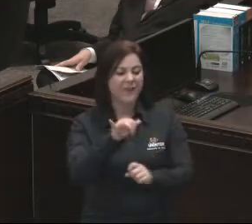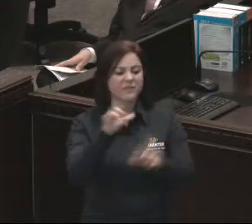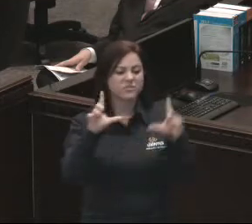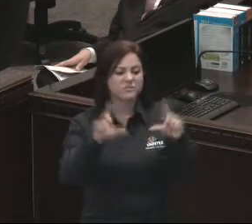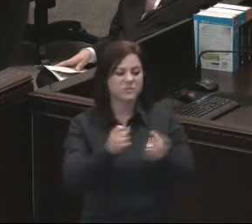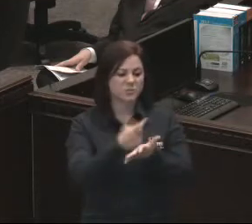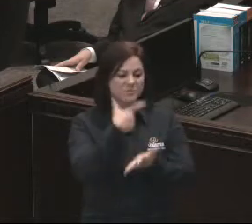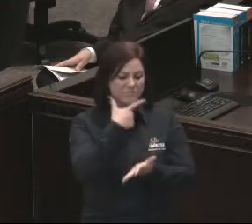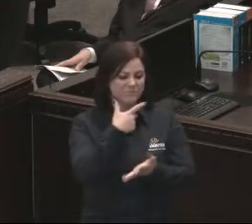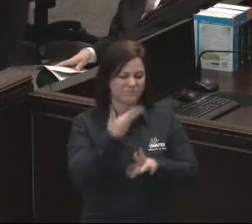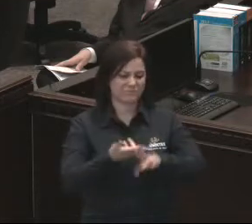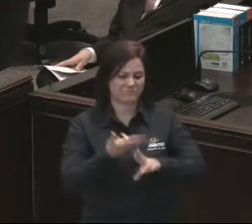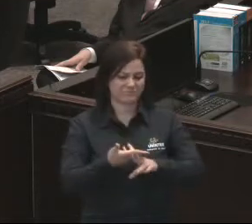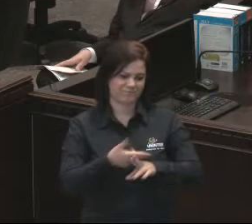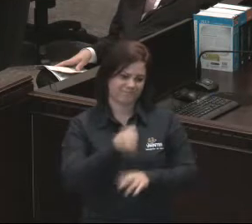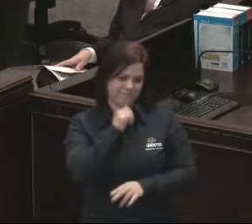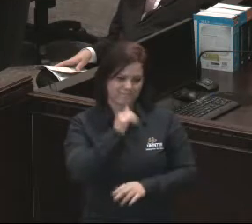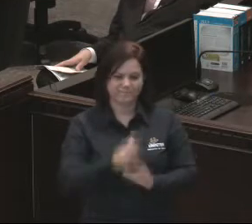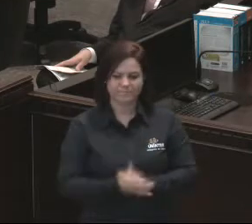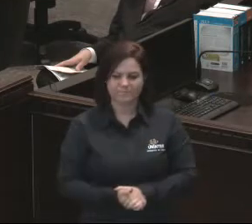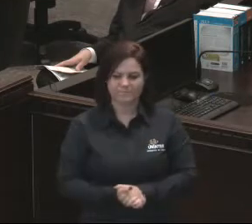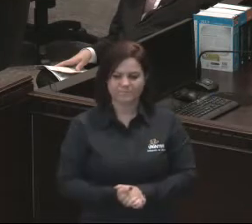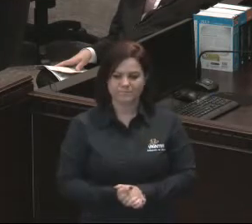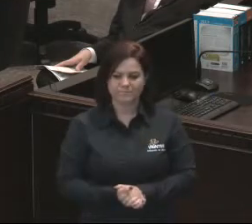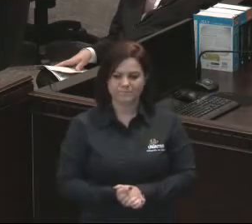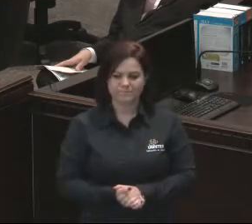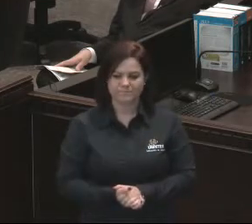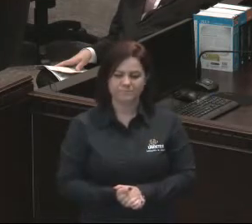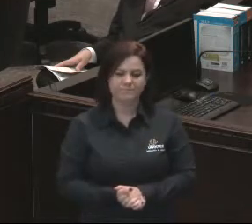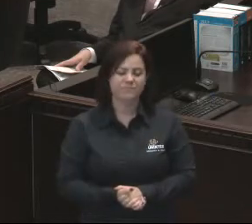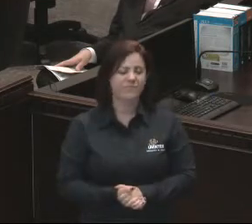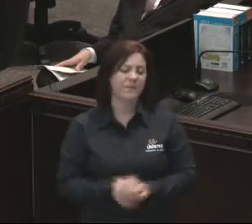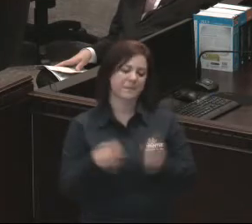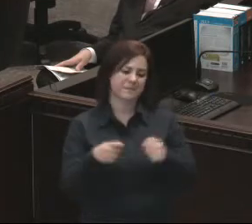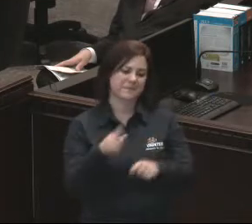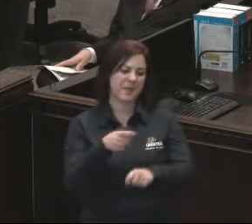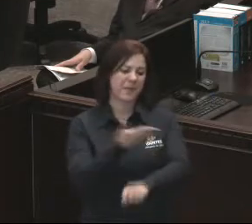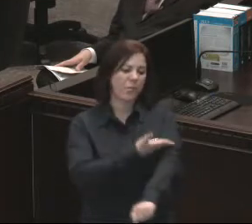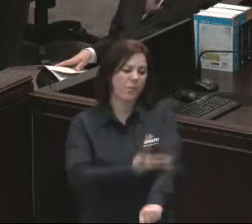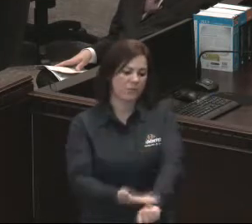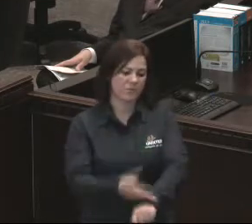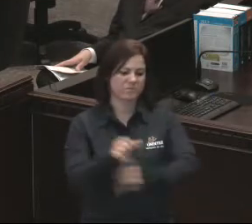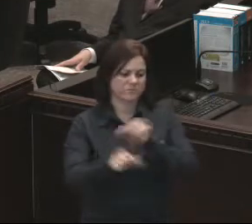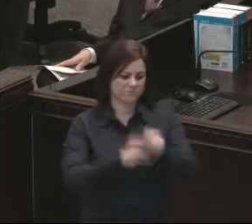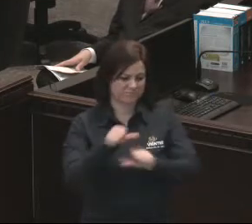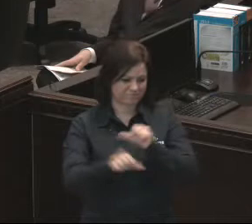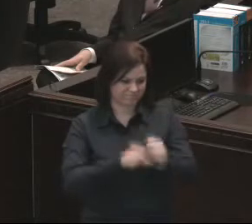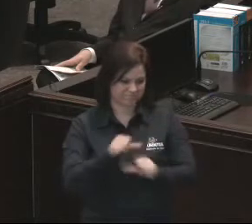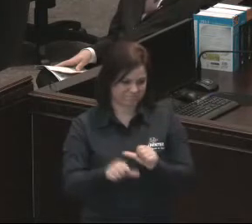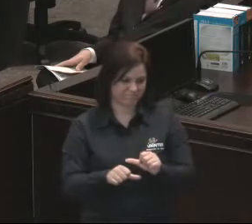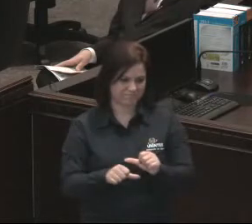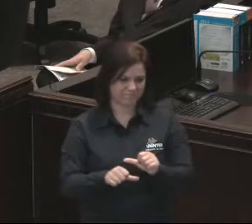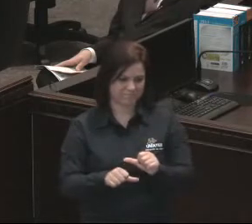nos nossos filhos, por exemplo. Então, é uma questão educacional muito mais do que só de